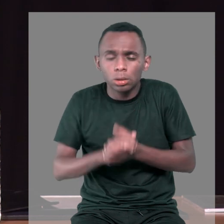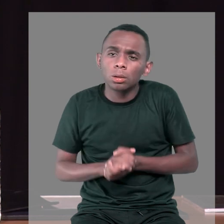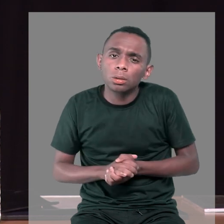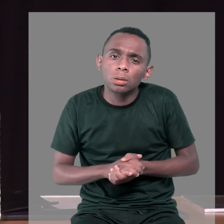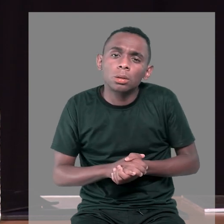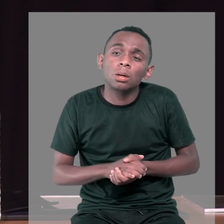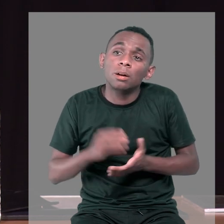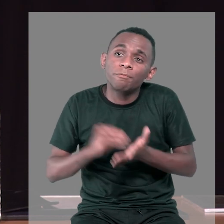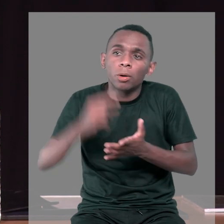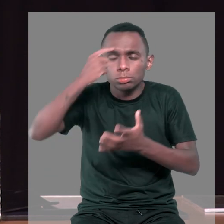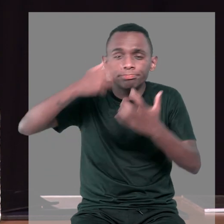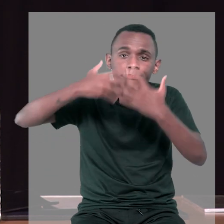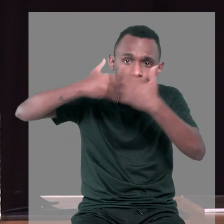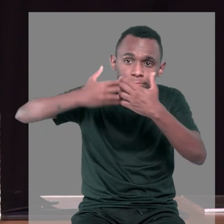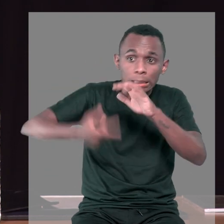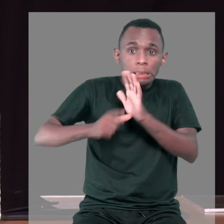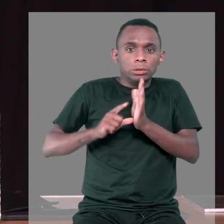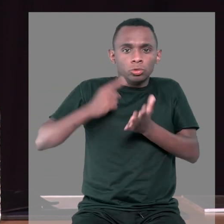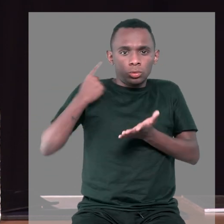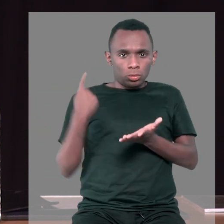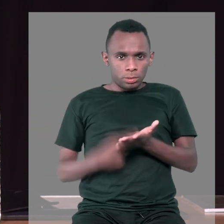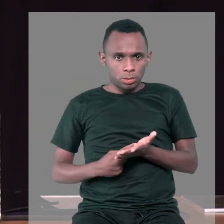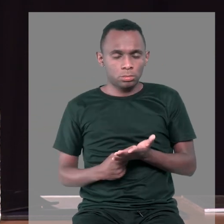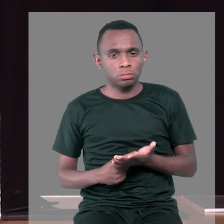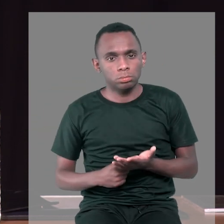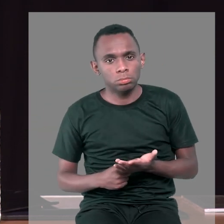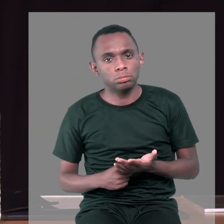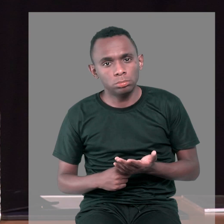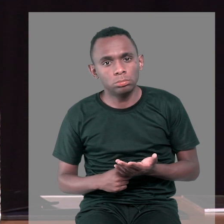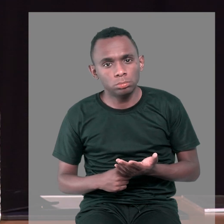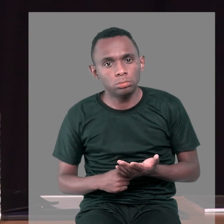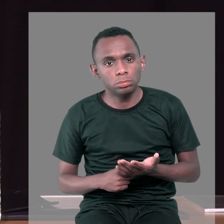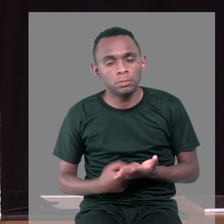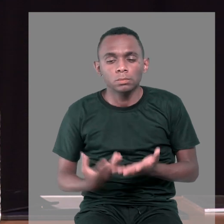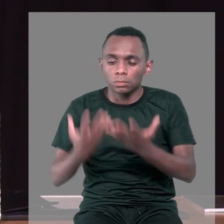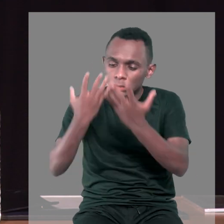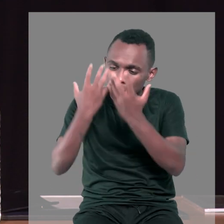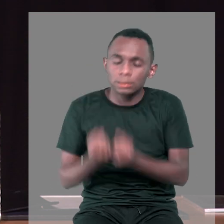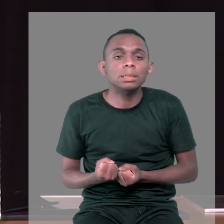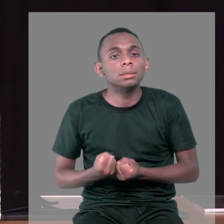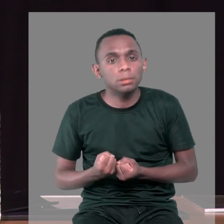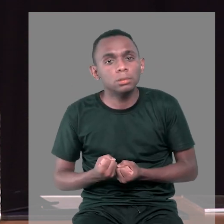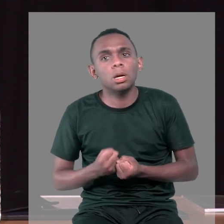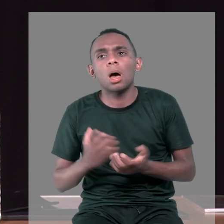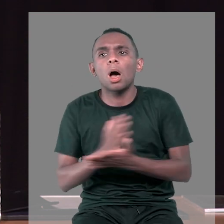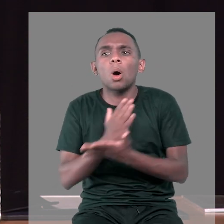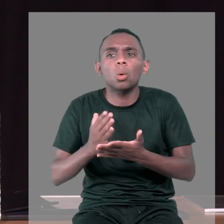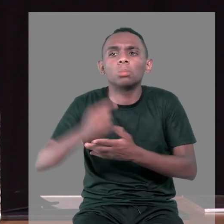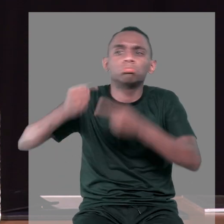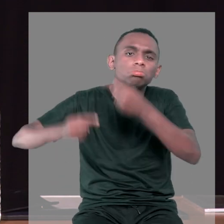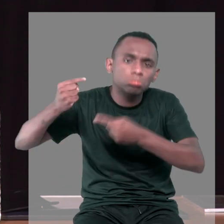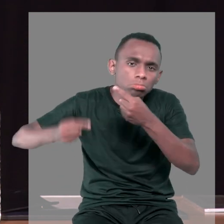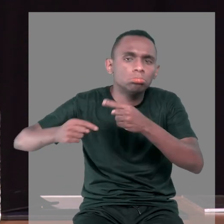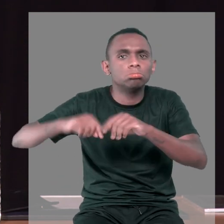aderir a discursos ideológicos, não é? Ou a esses projetos que visam a fabricação de um mundo, não é? A produção